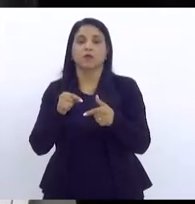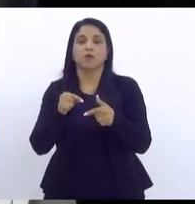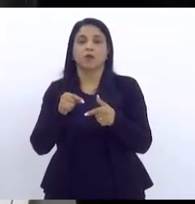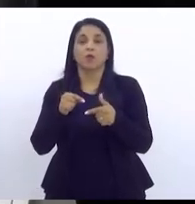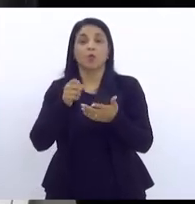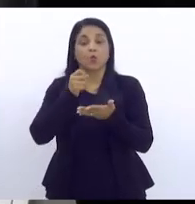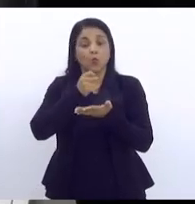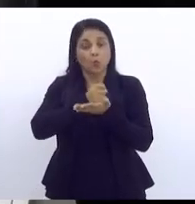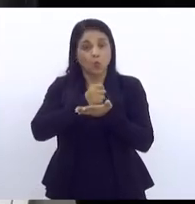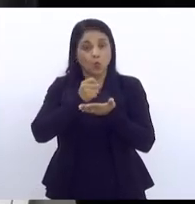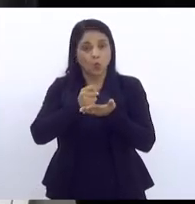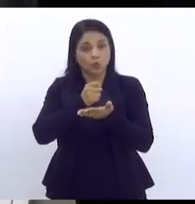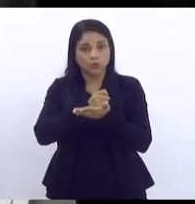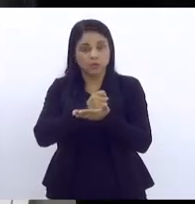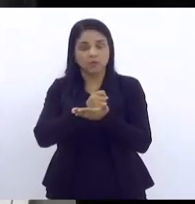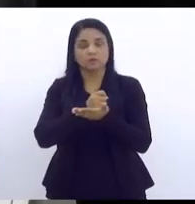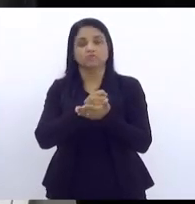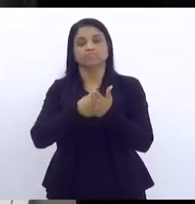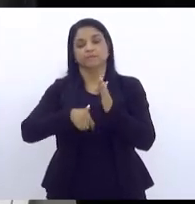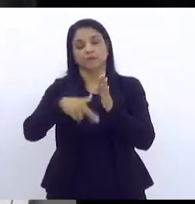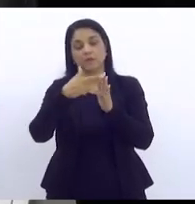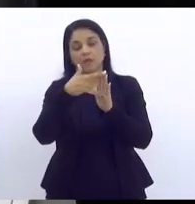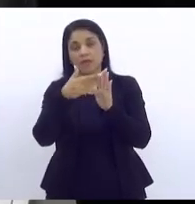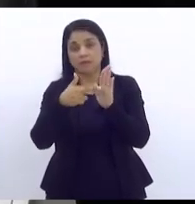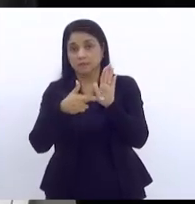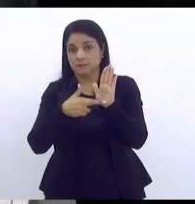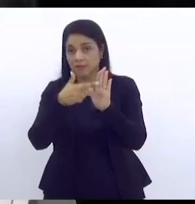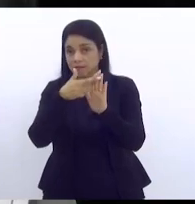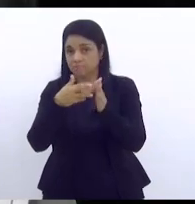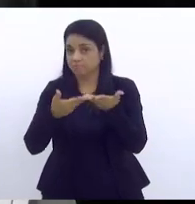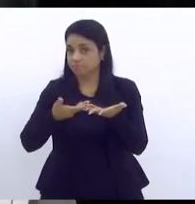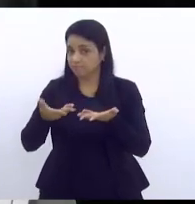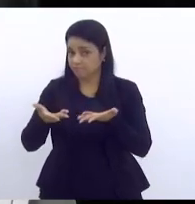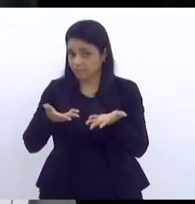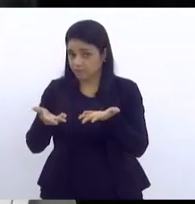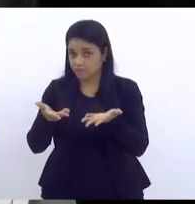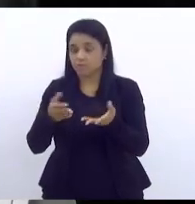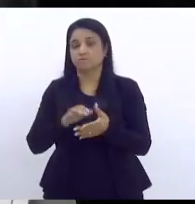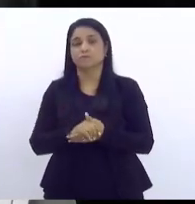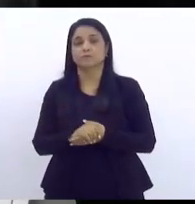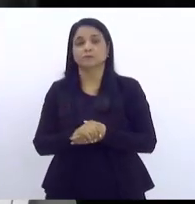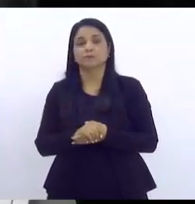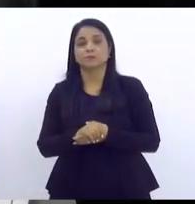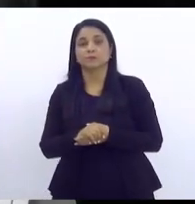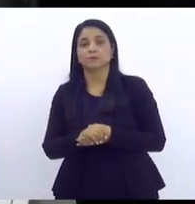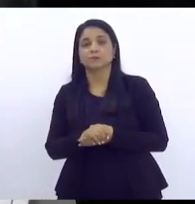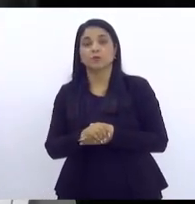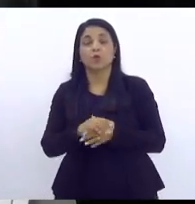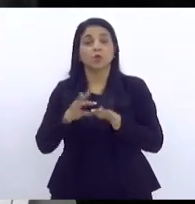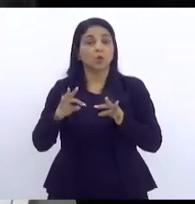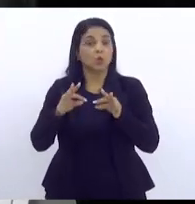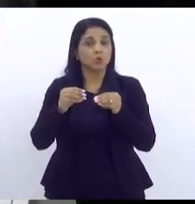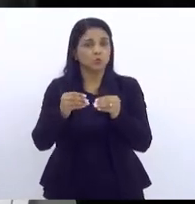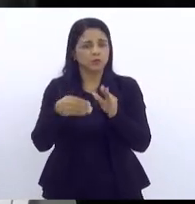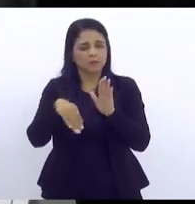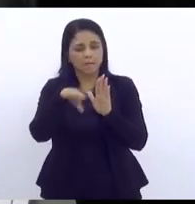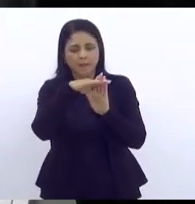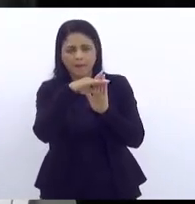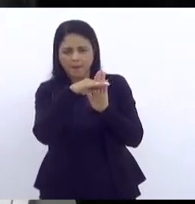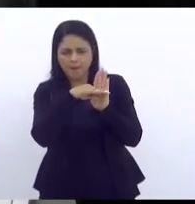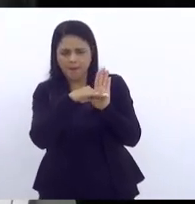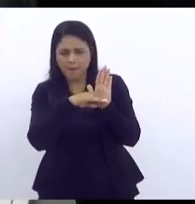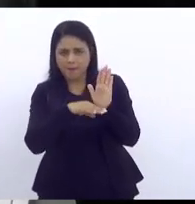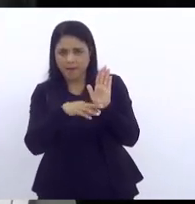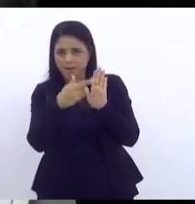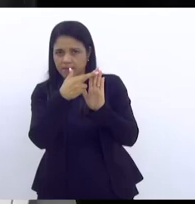contrato e o regulamento serviço eh evidentemente tudo aquilo que tá ali previsto nada